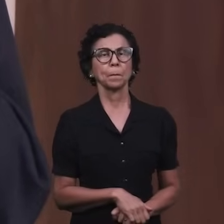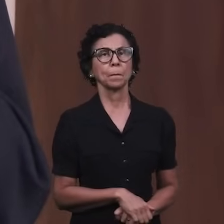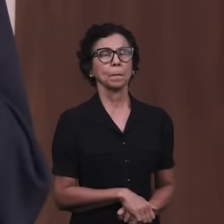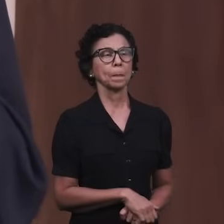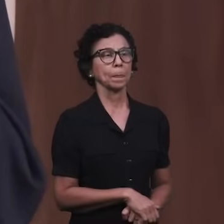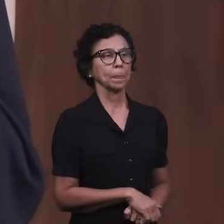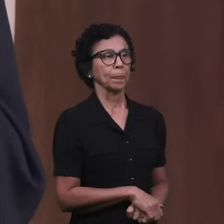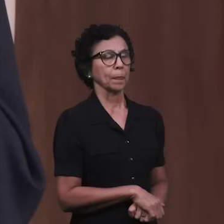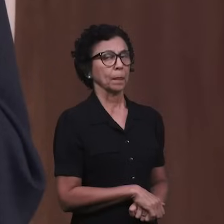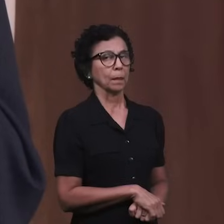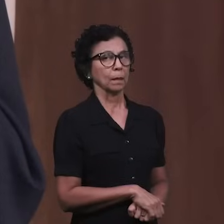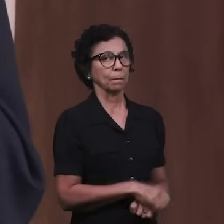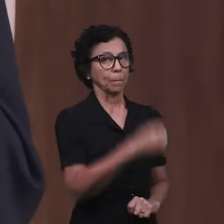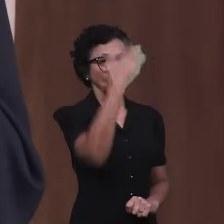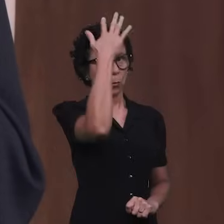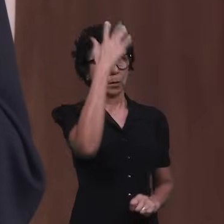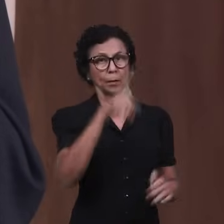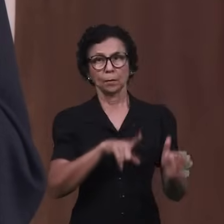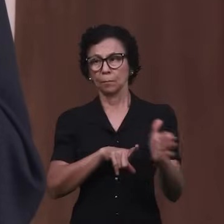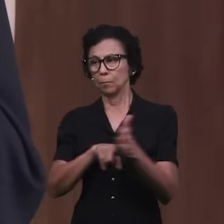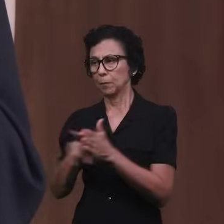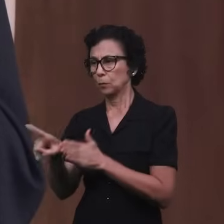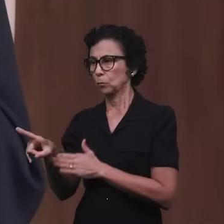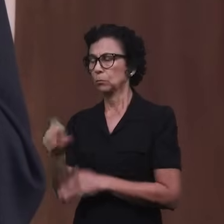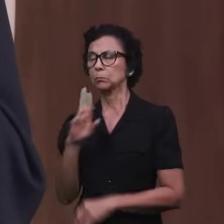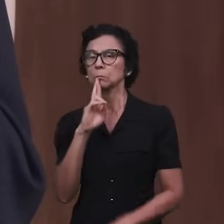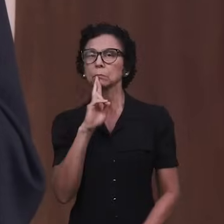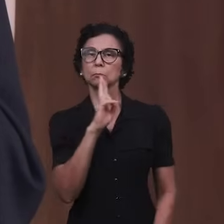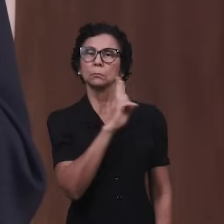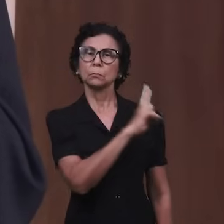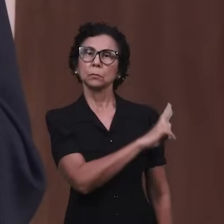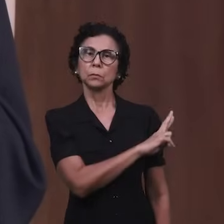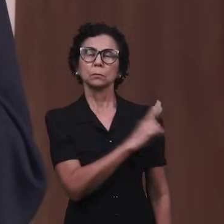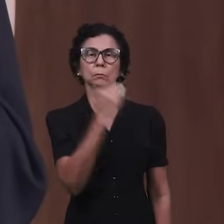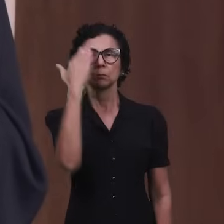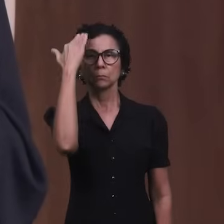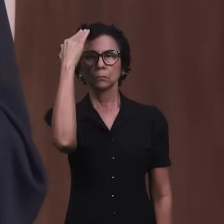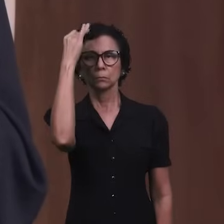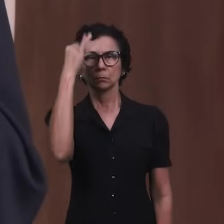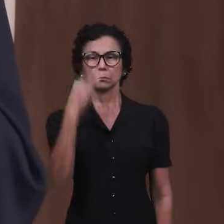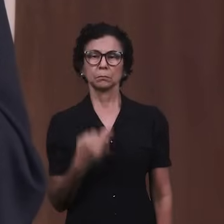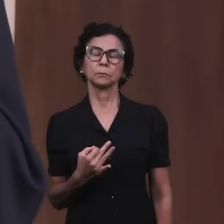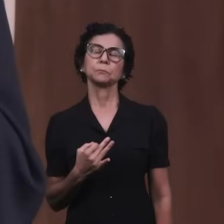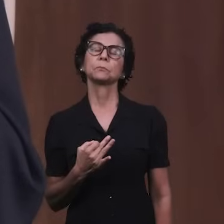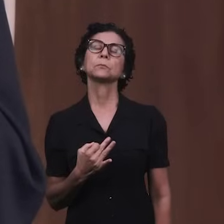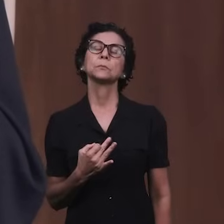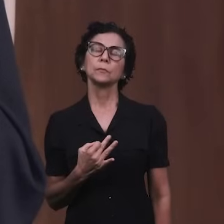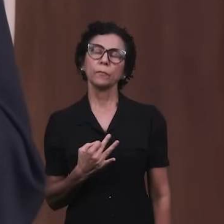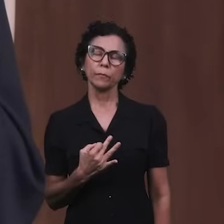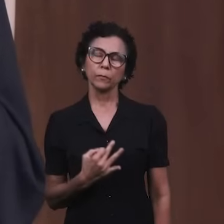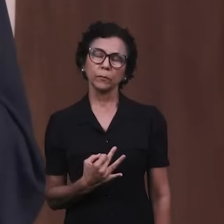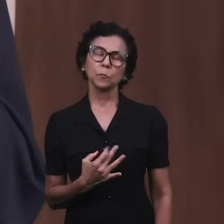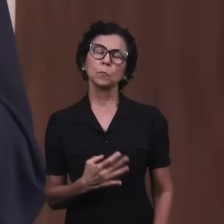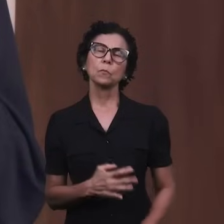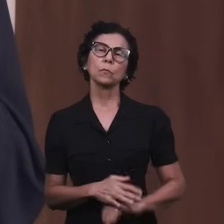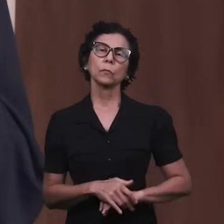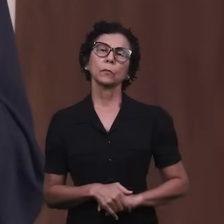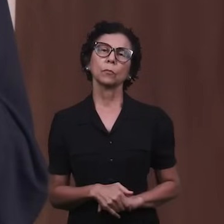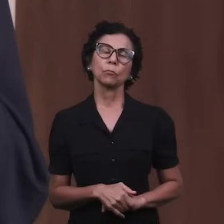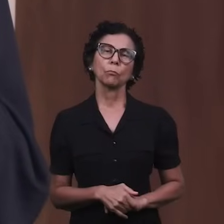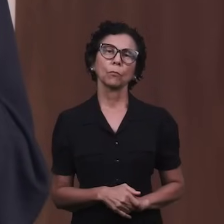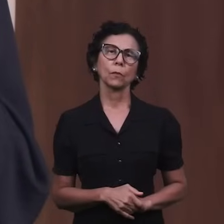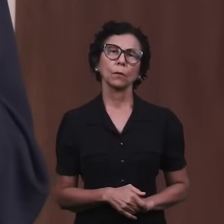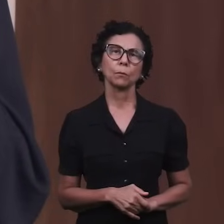todas as perguntas que o rei fez, eles responderam sabiamente. O que